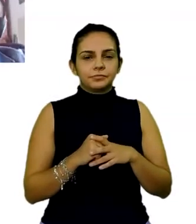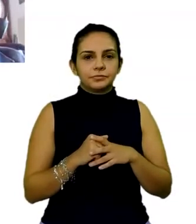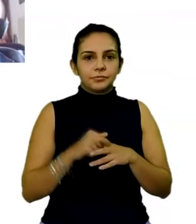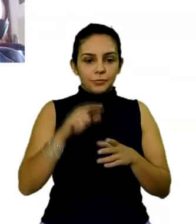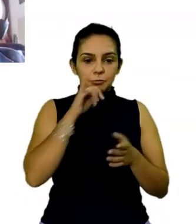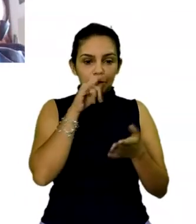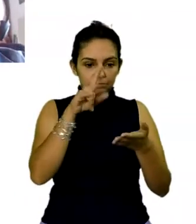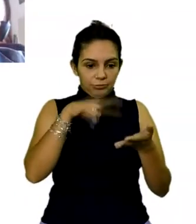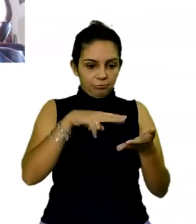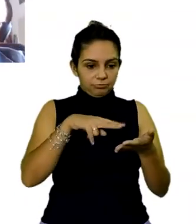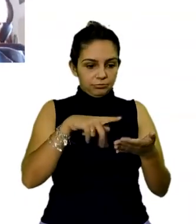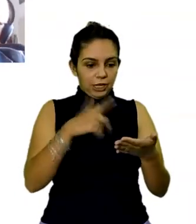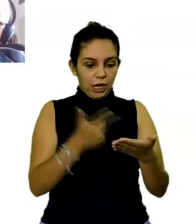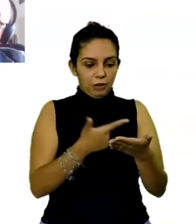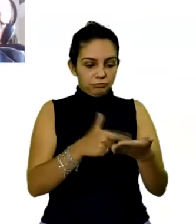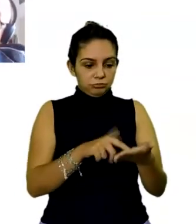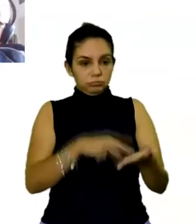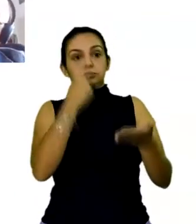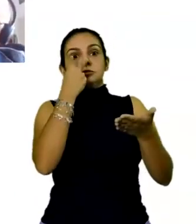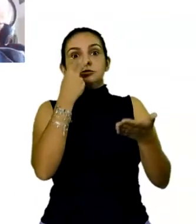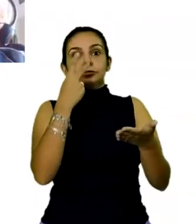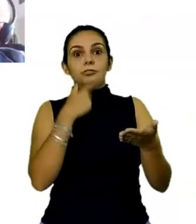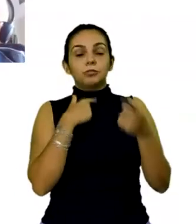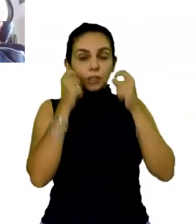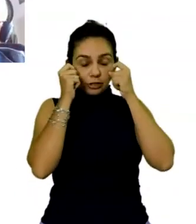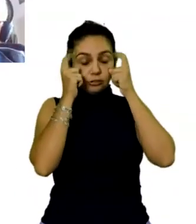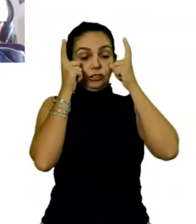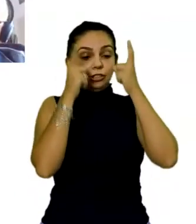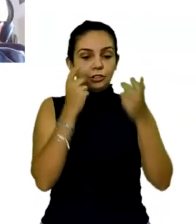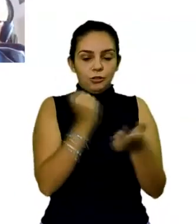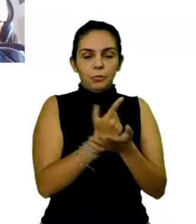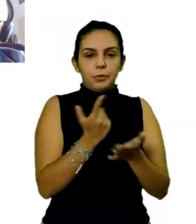salta aos olhos do leitor, enfim,